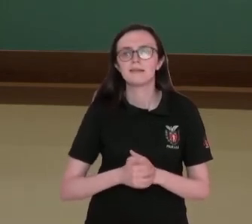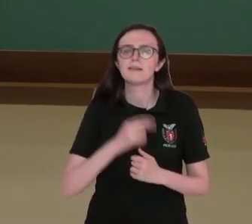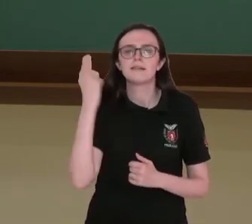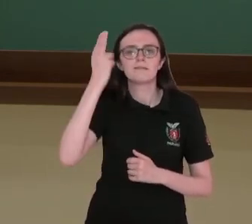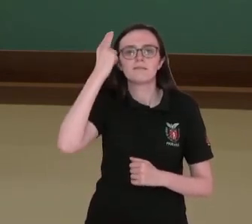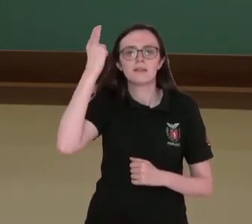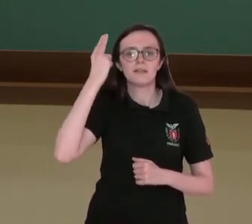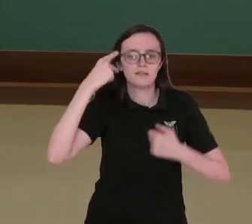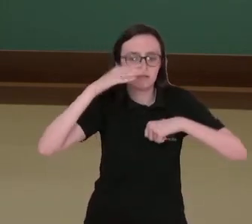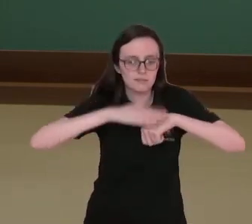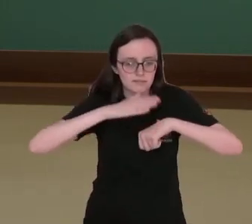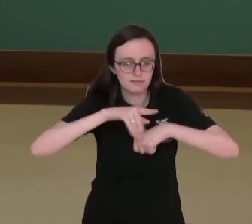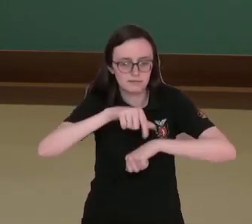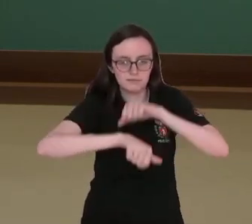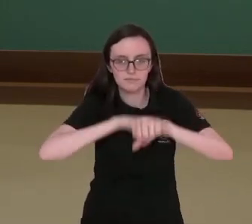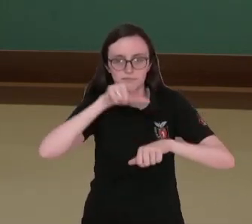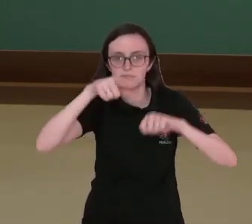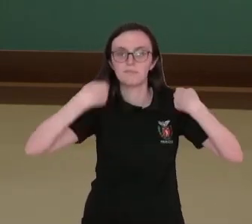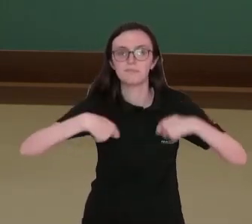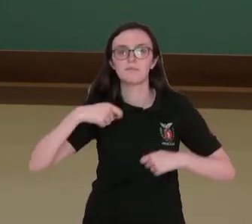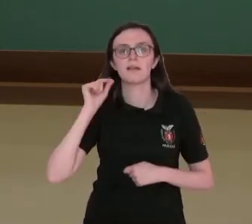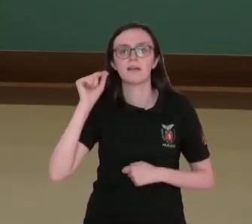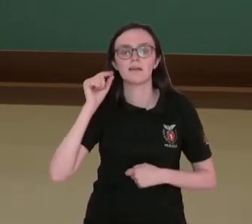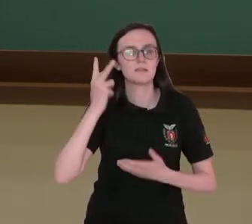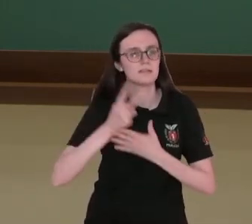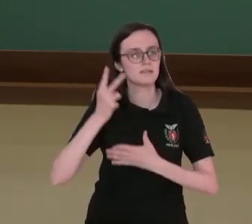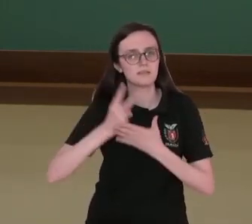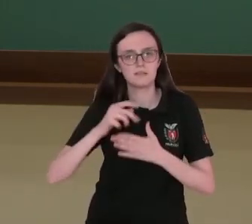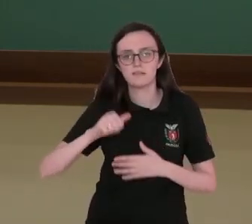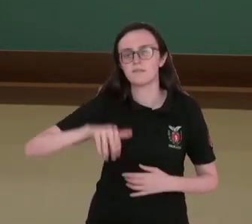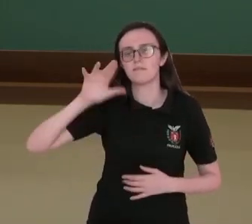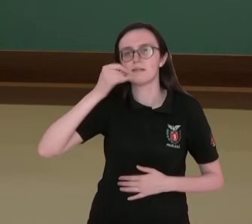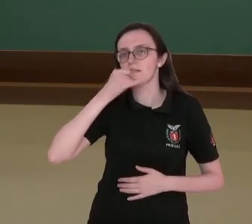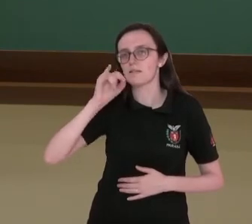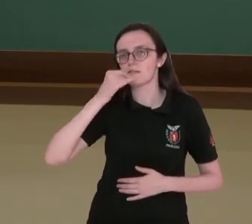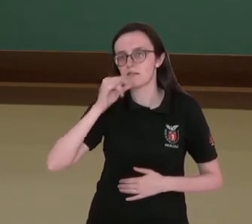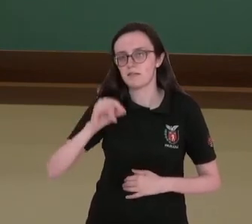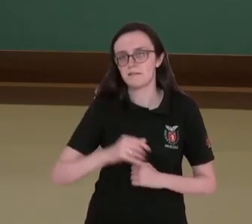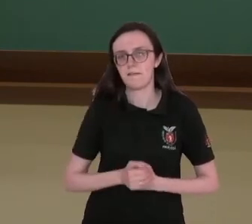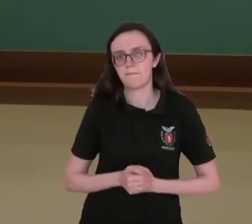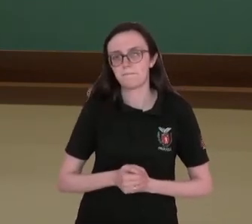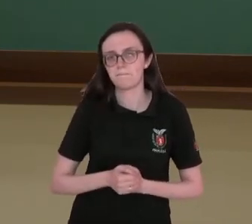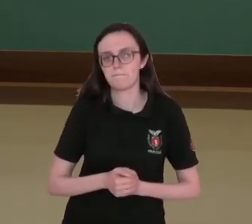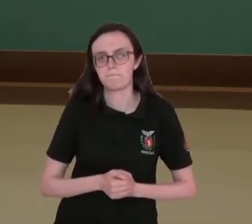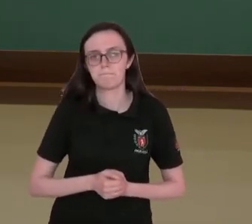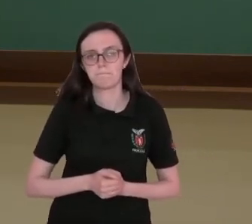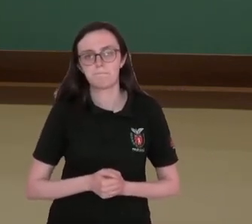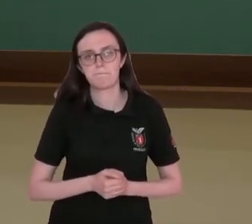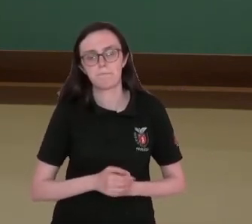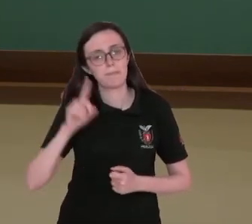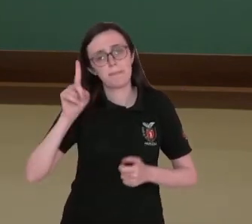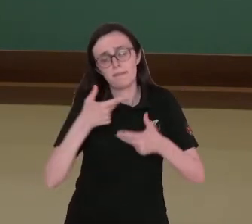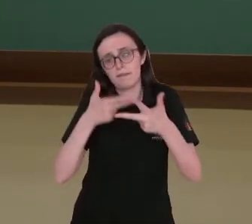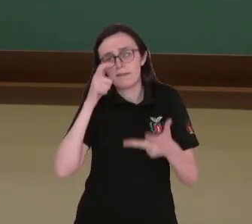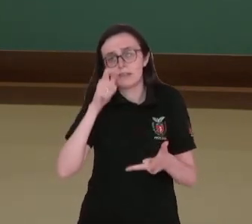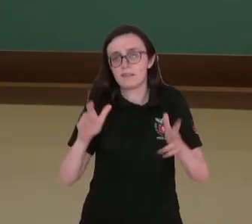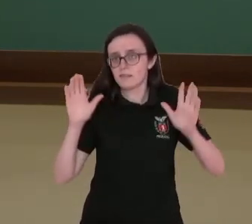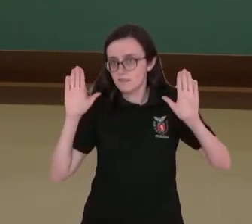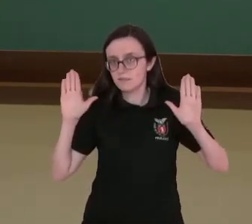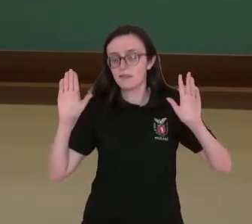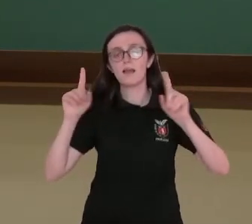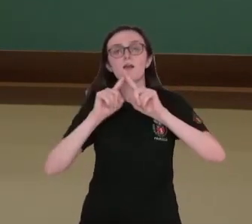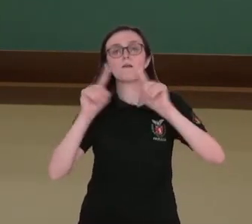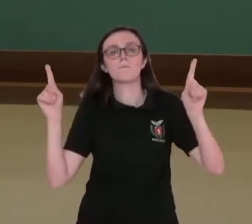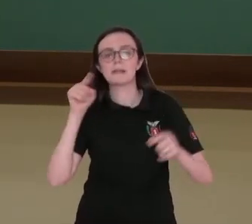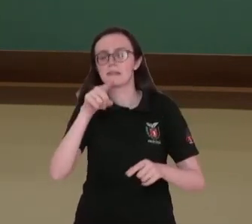se autoalimentar. Então, você tem que estar sempre abastecendo essa energia inicial. É algo que, né, seria interessante, mas, no